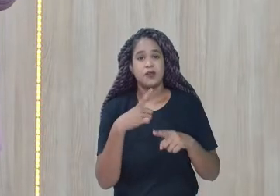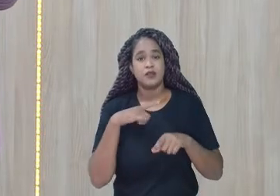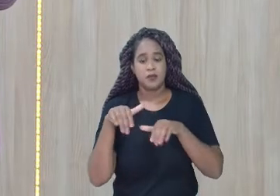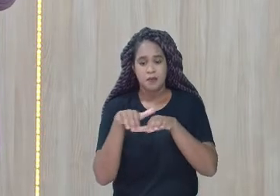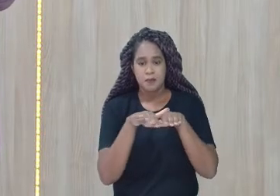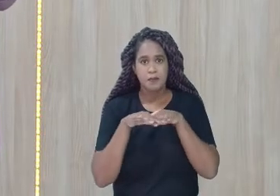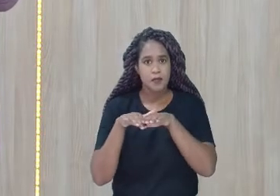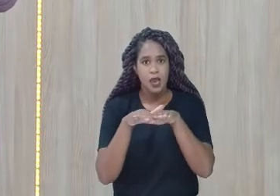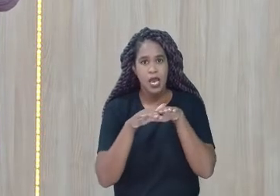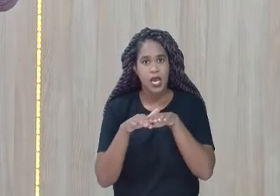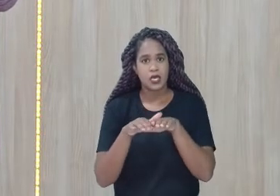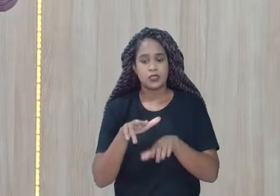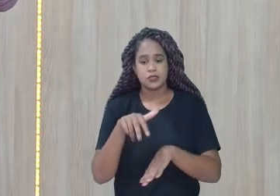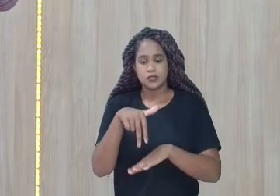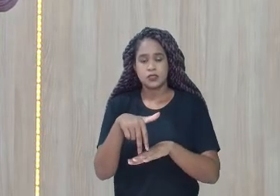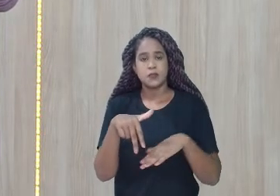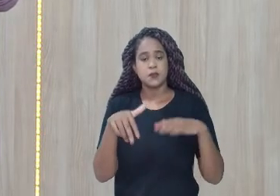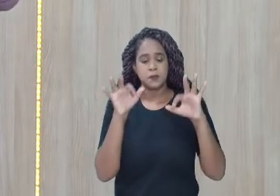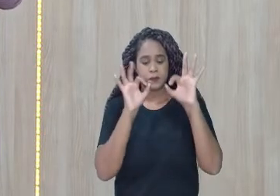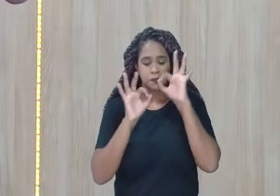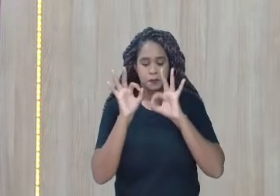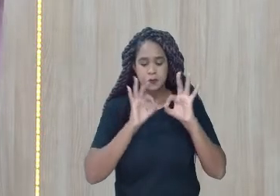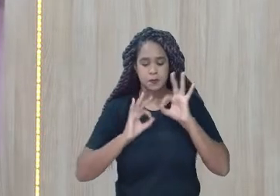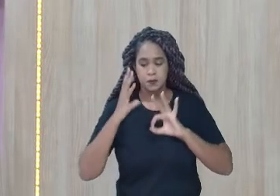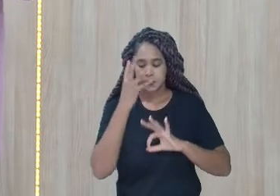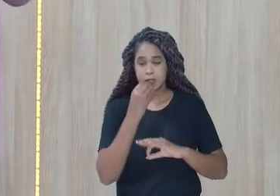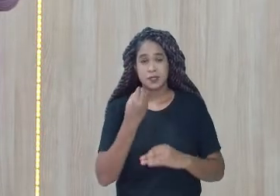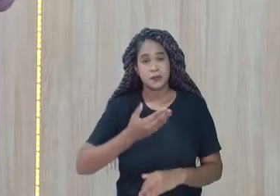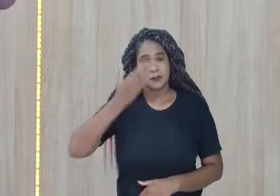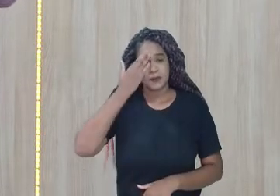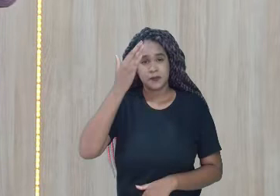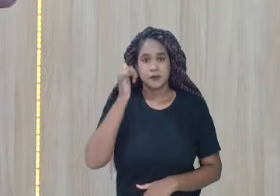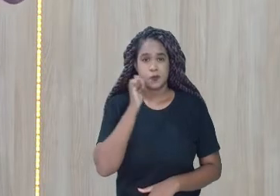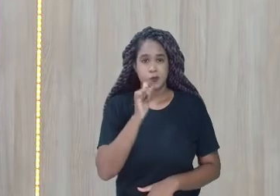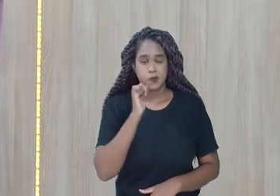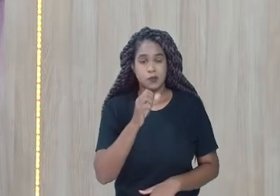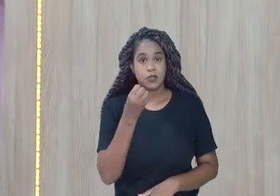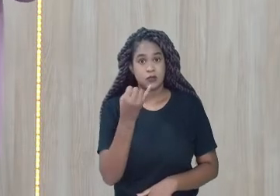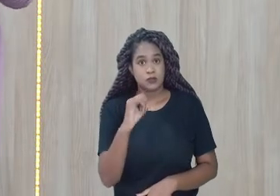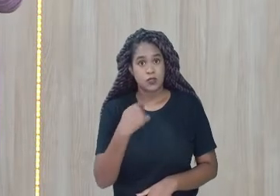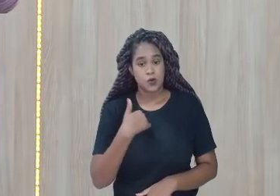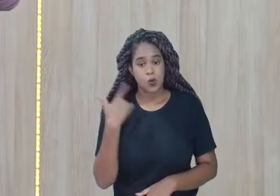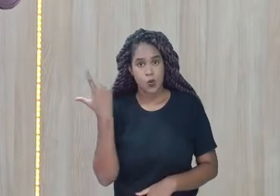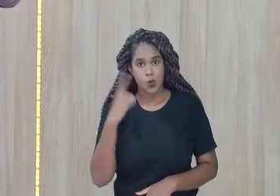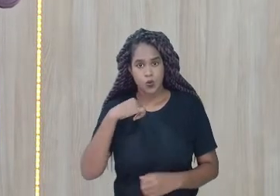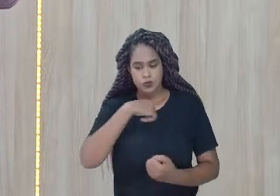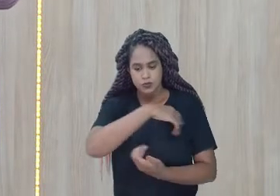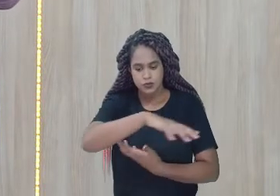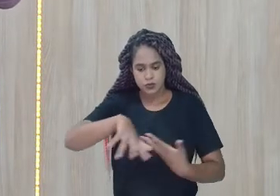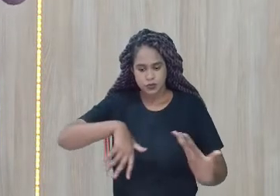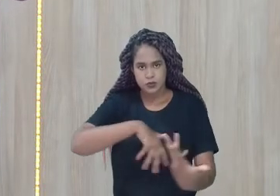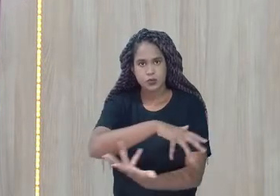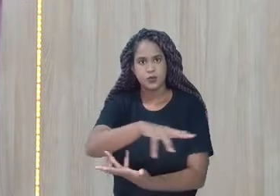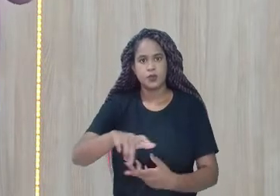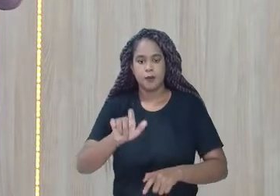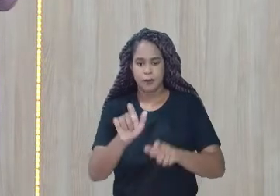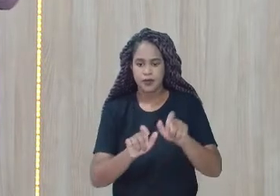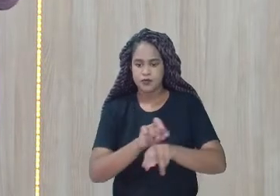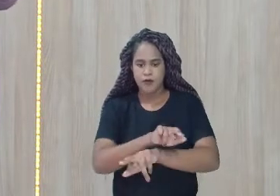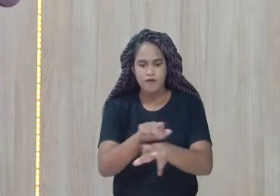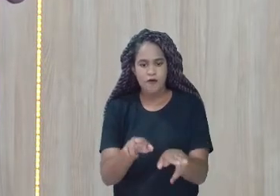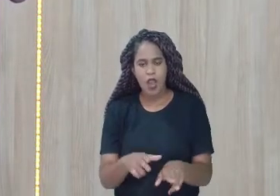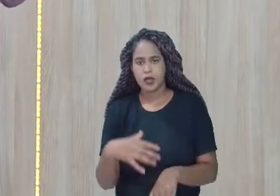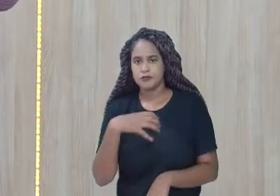padronizou a beleza, especialmente a beleza feminina. Então, a partir do momento em que eu consigo misturar as pessoas que estão